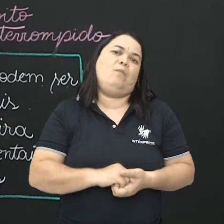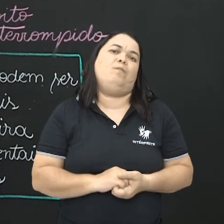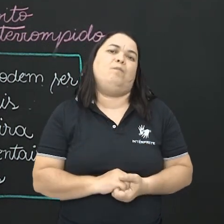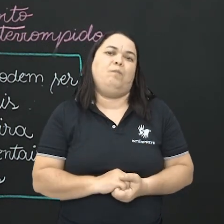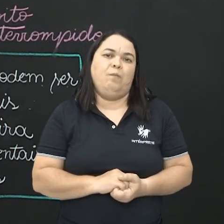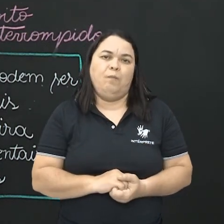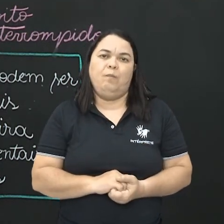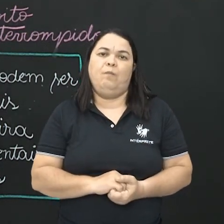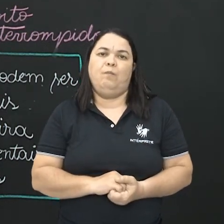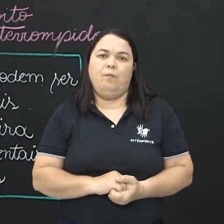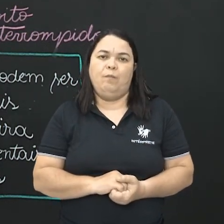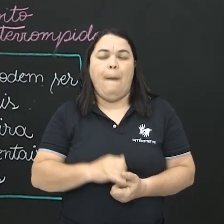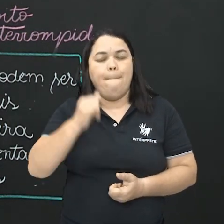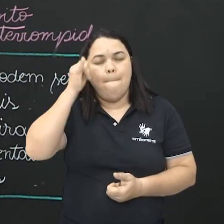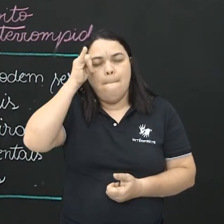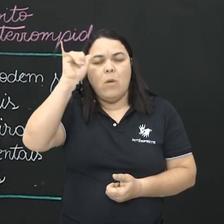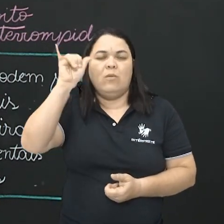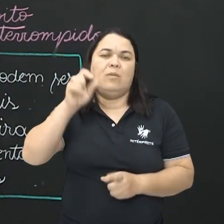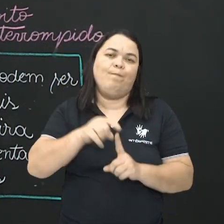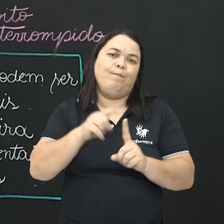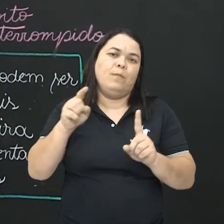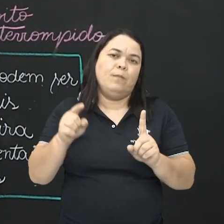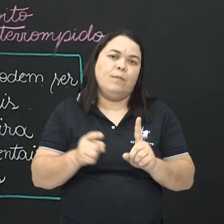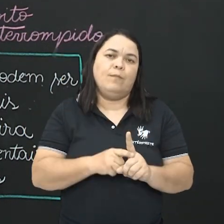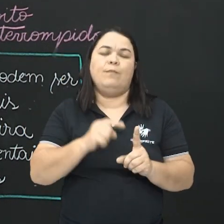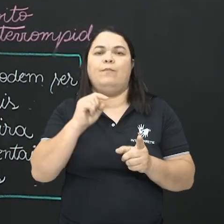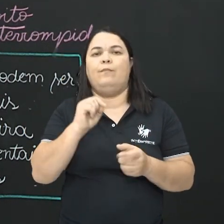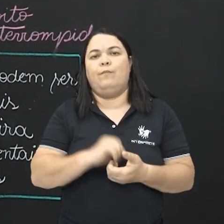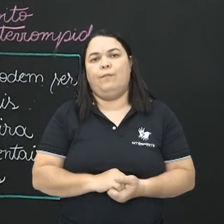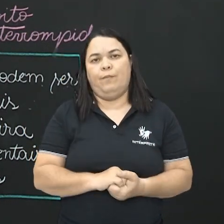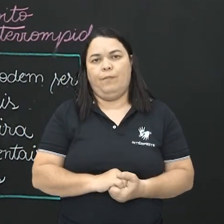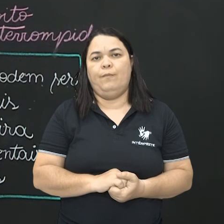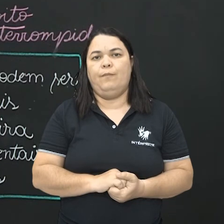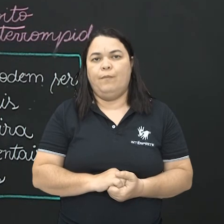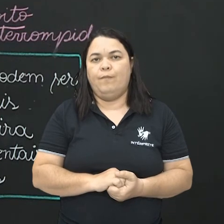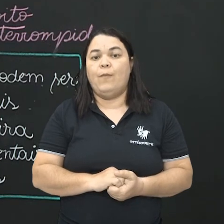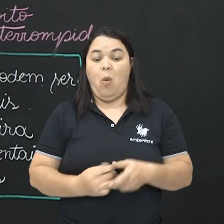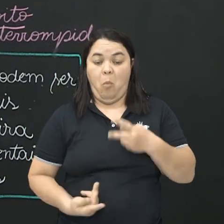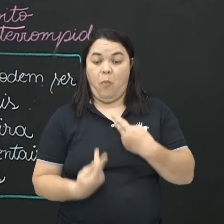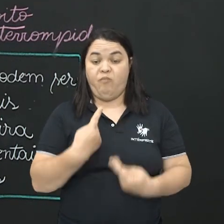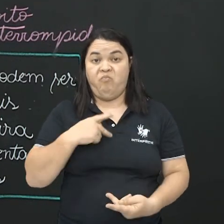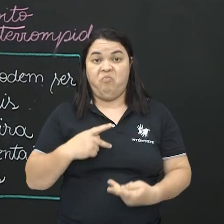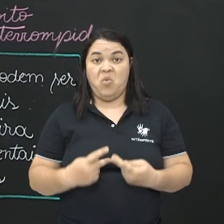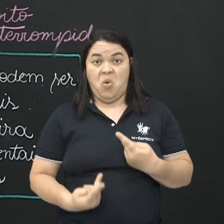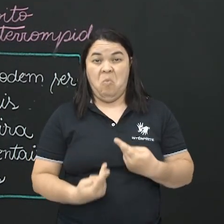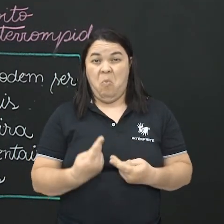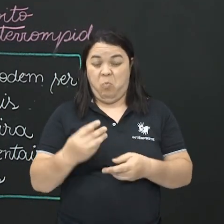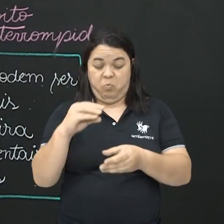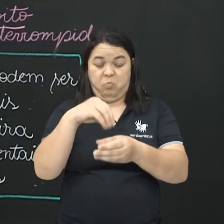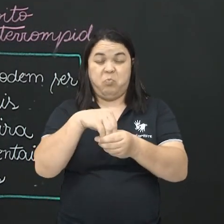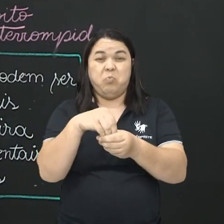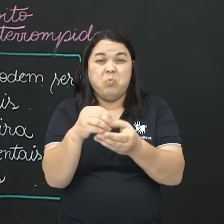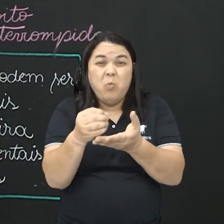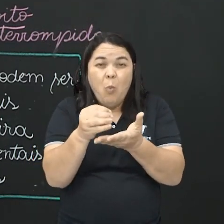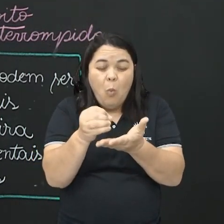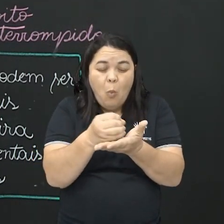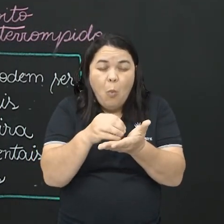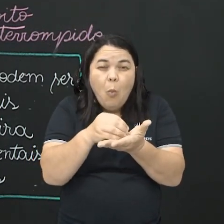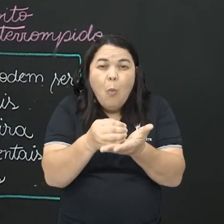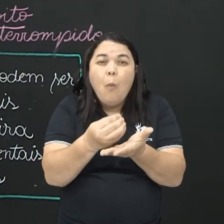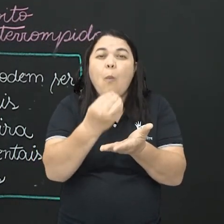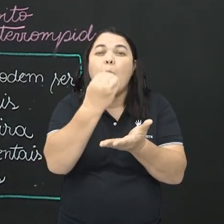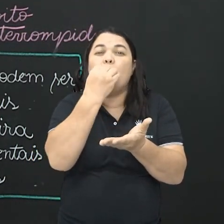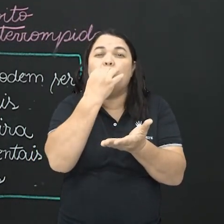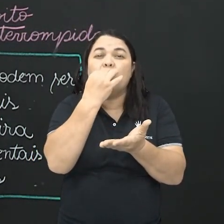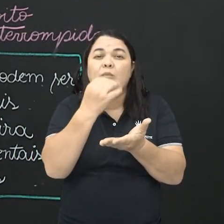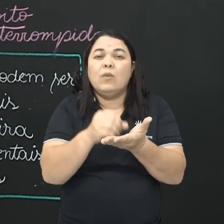uma possibilidade é usar esse método, uma grande quantidade de hormônios, numa pílula, para impedir que